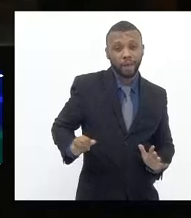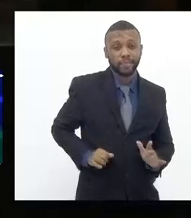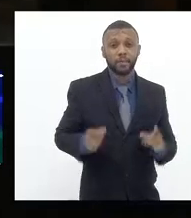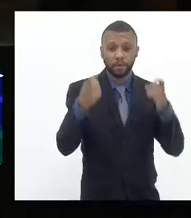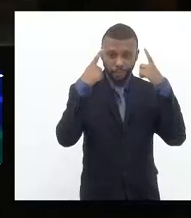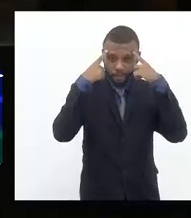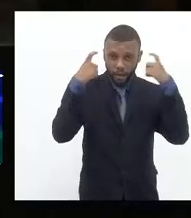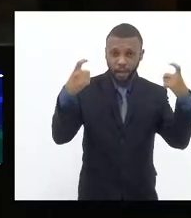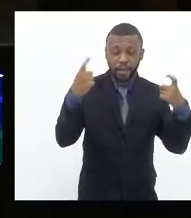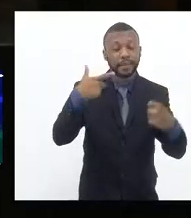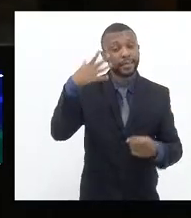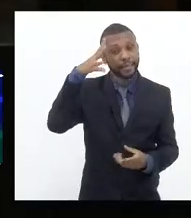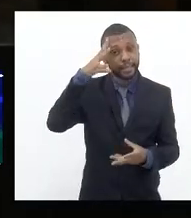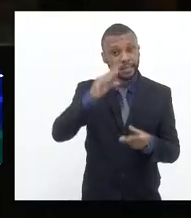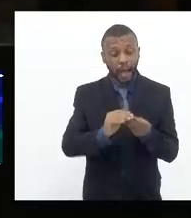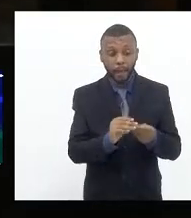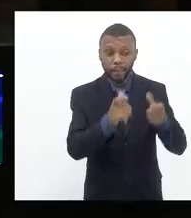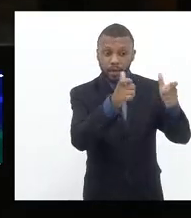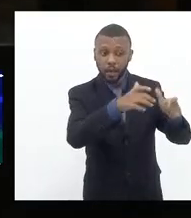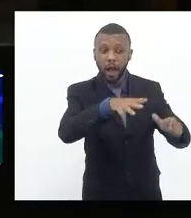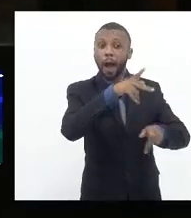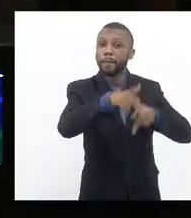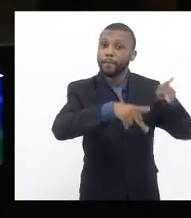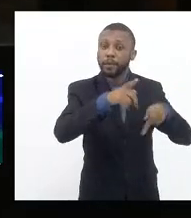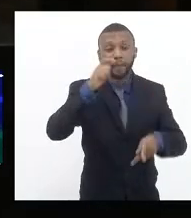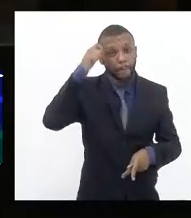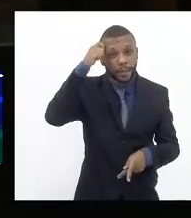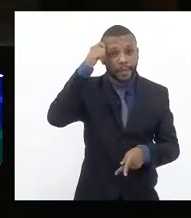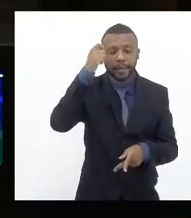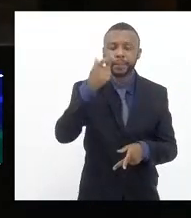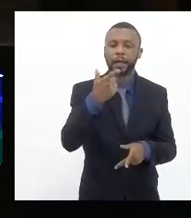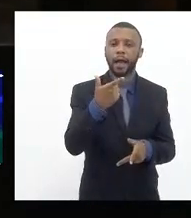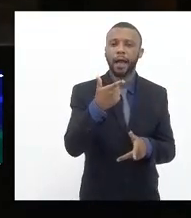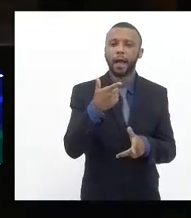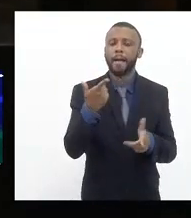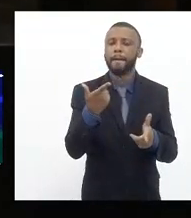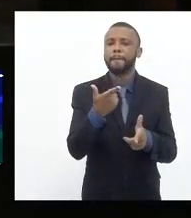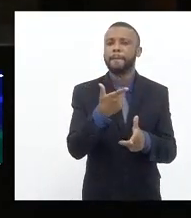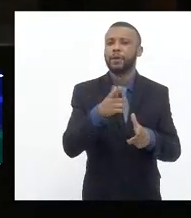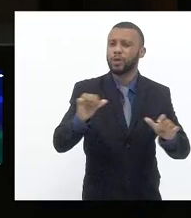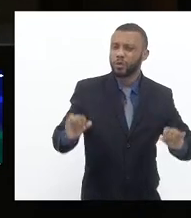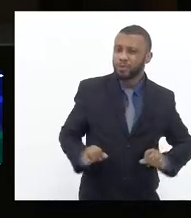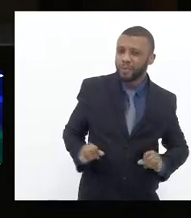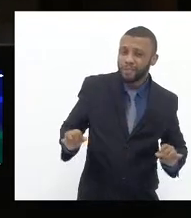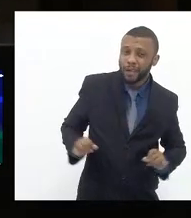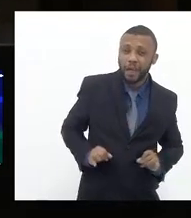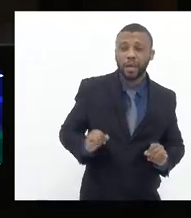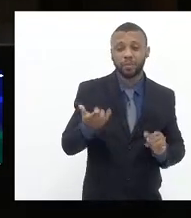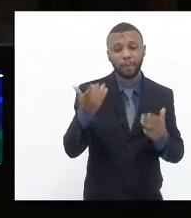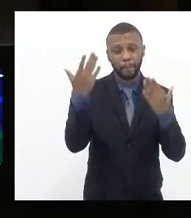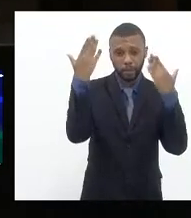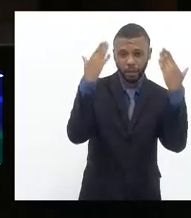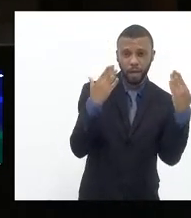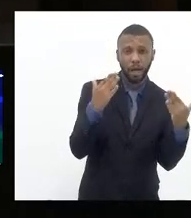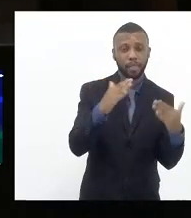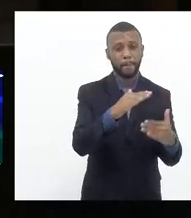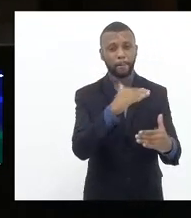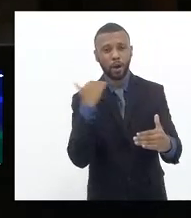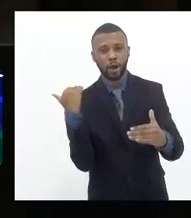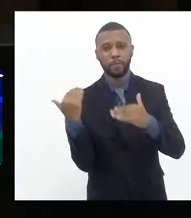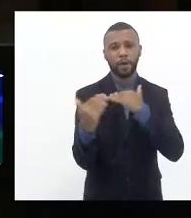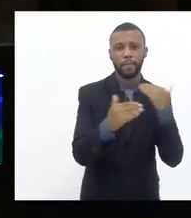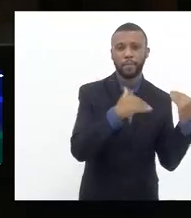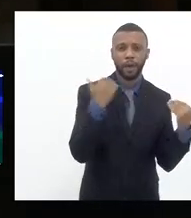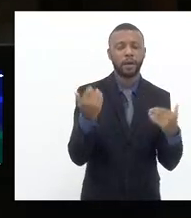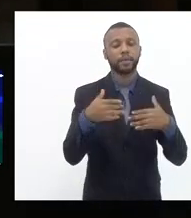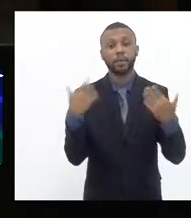nesse território que a nossa juventude preta está morrendo, mas também está em sofrimento mental. Então, agradeço a todas